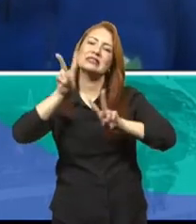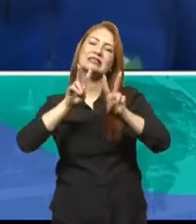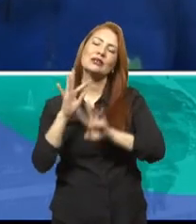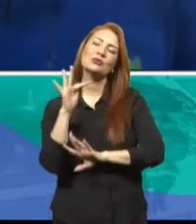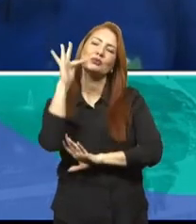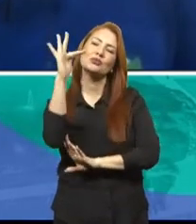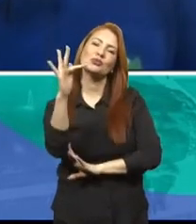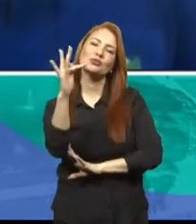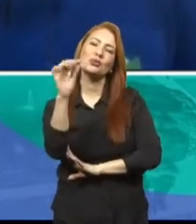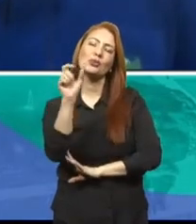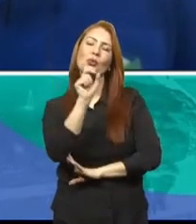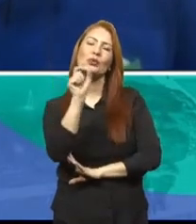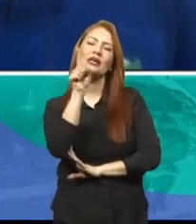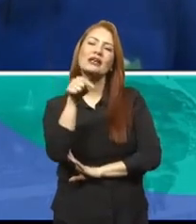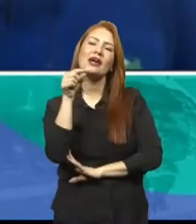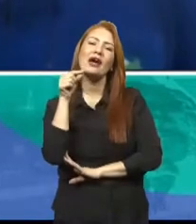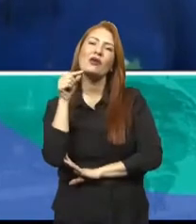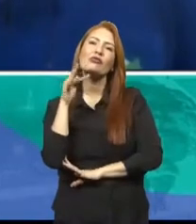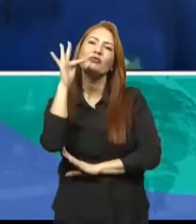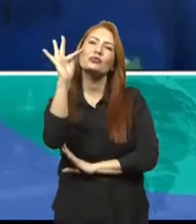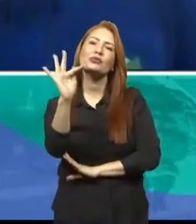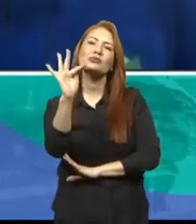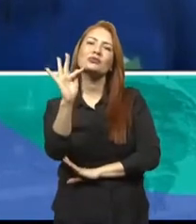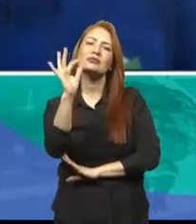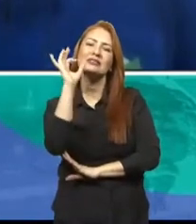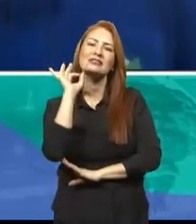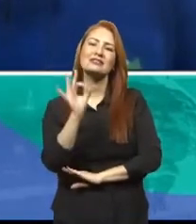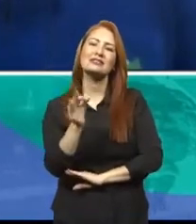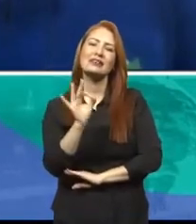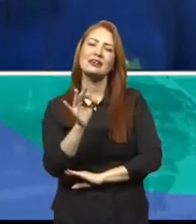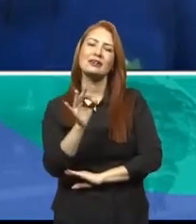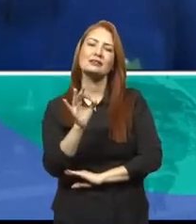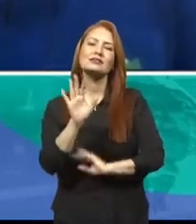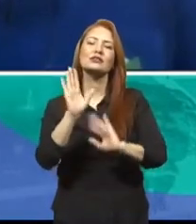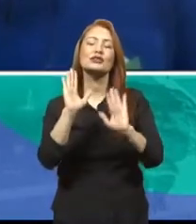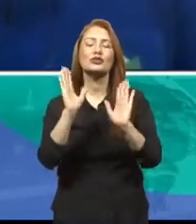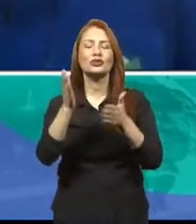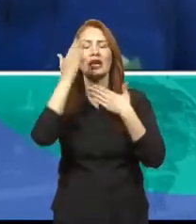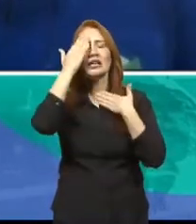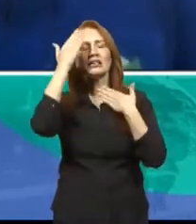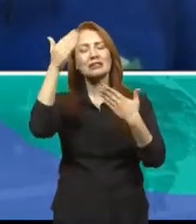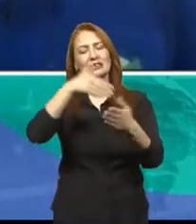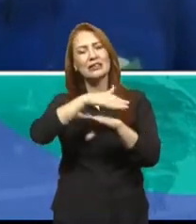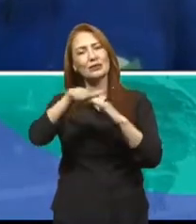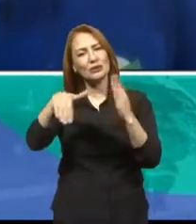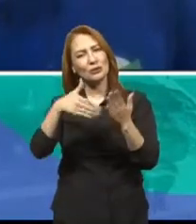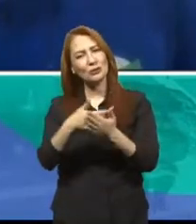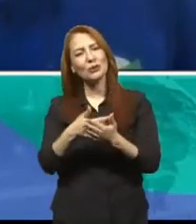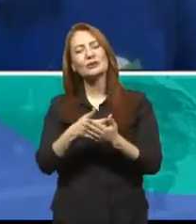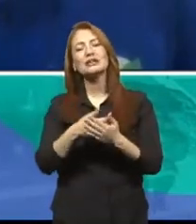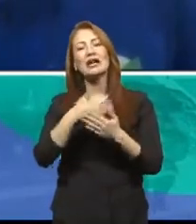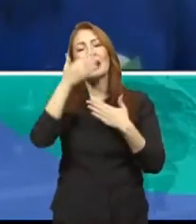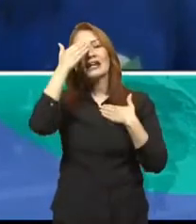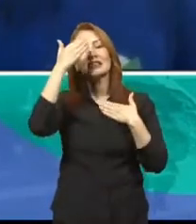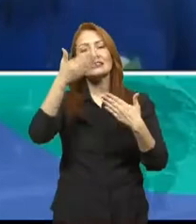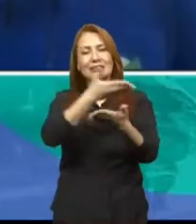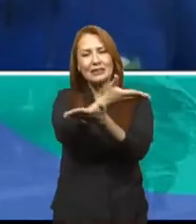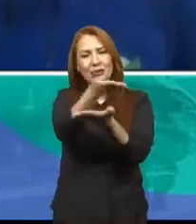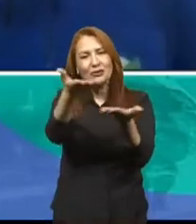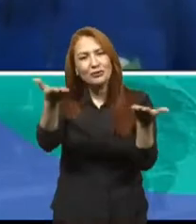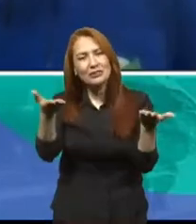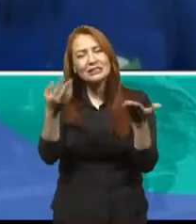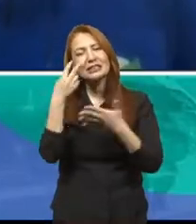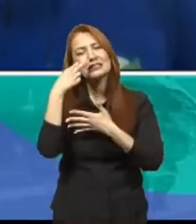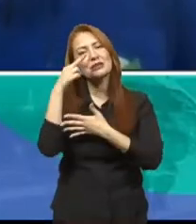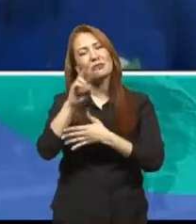futuro ideal para ti? E, enfim, já agradecendo a presença de todos vocês, todo mundo que está nos assistindo pela TVE ou